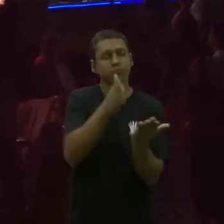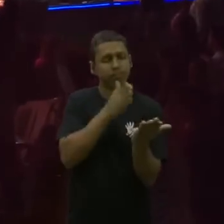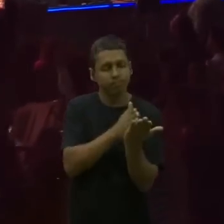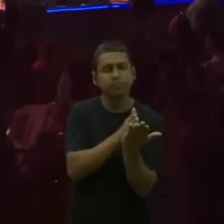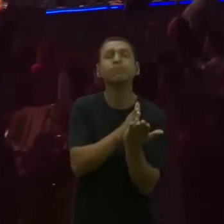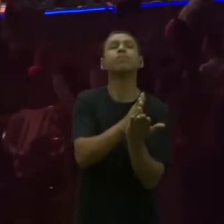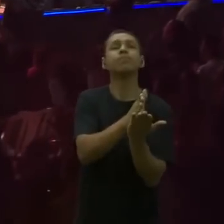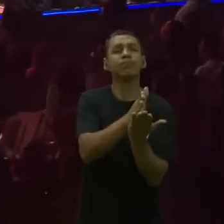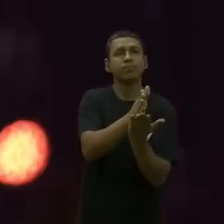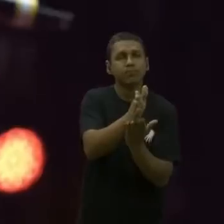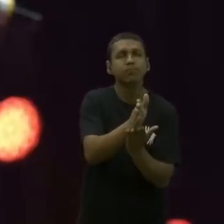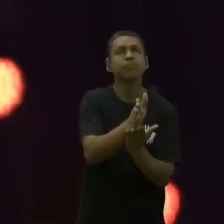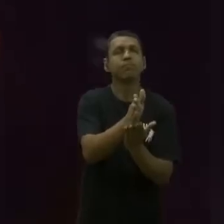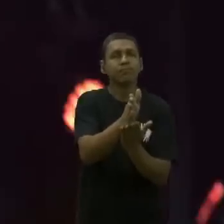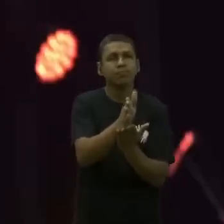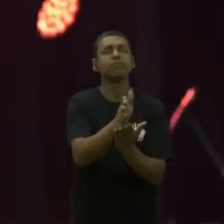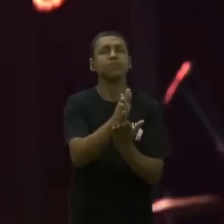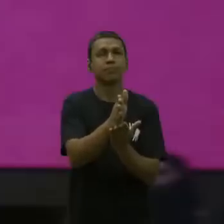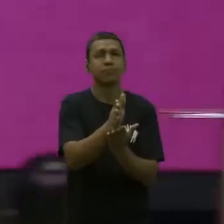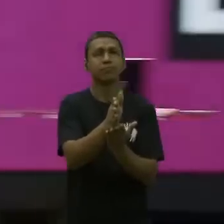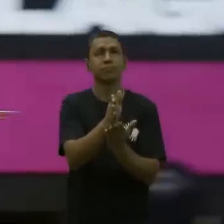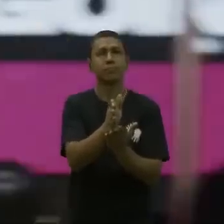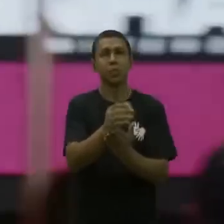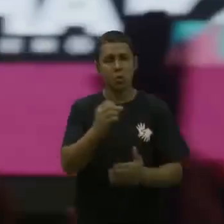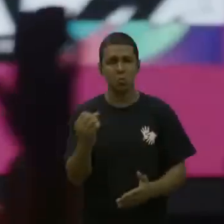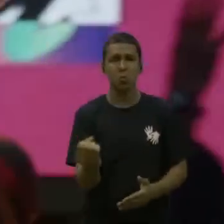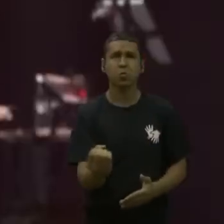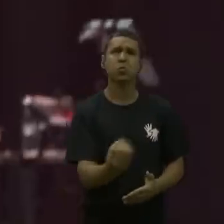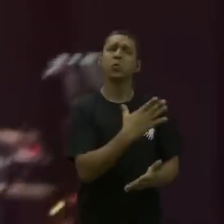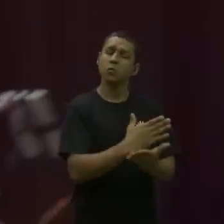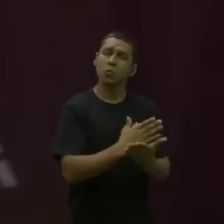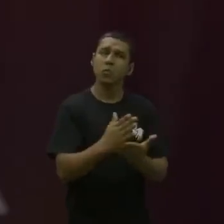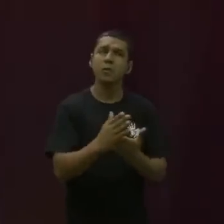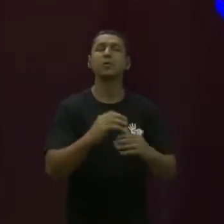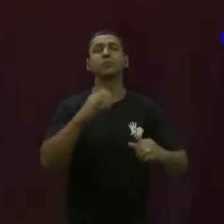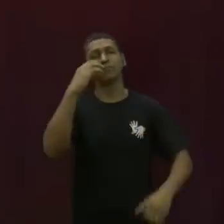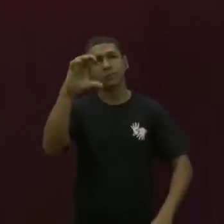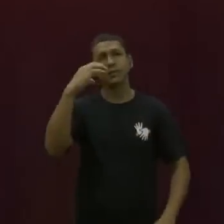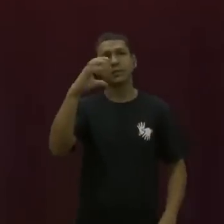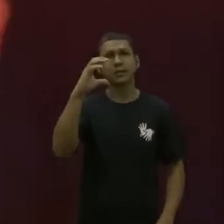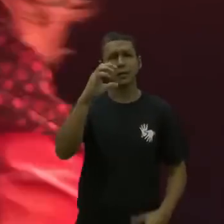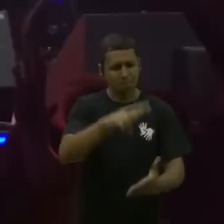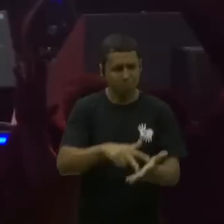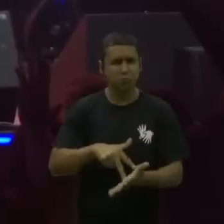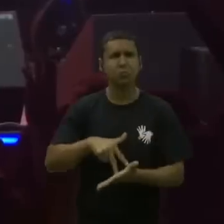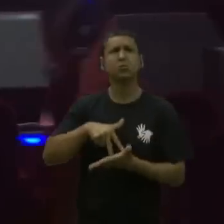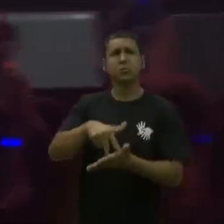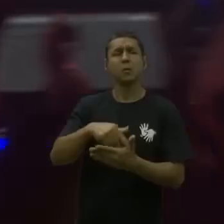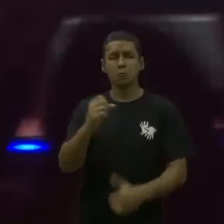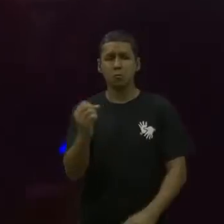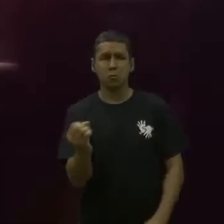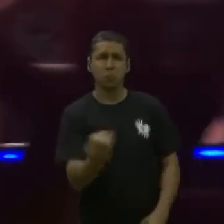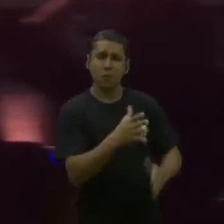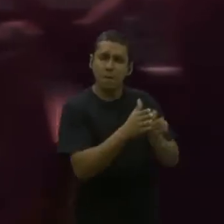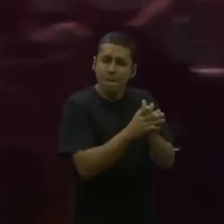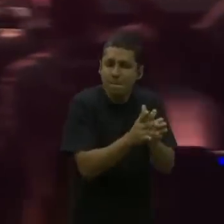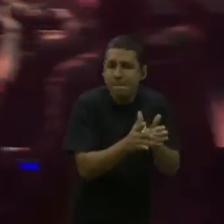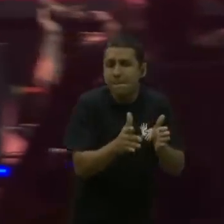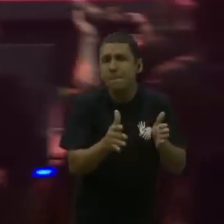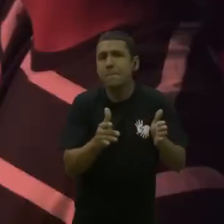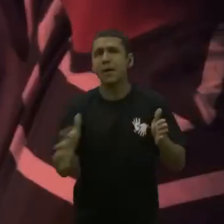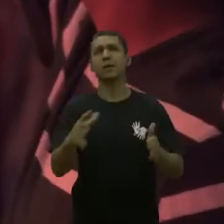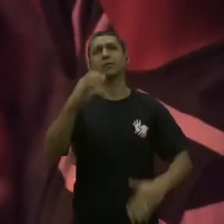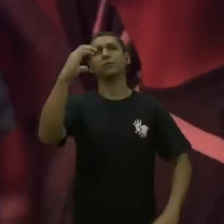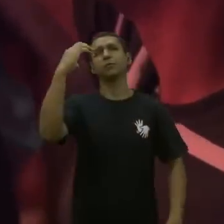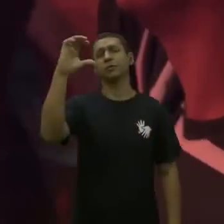para erguer um novo tempo sobre essa cidade. Eu declaro que se ergue agora um novo tempo